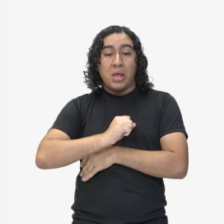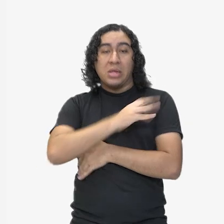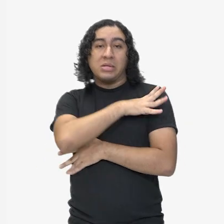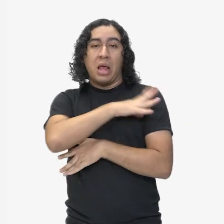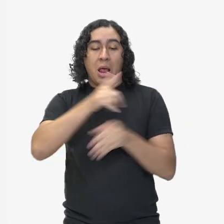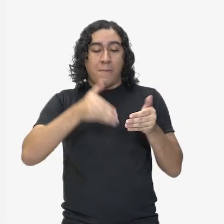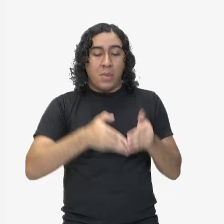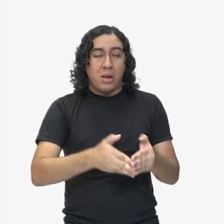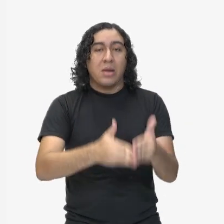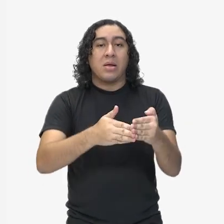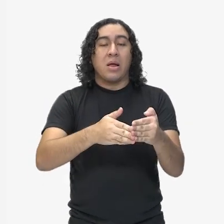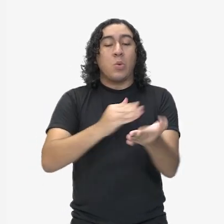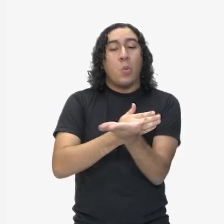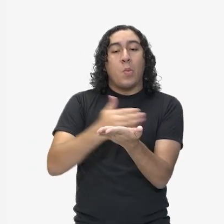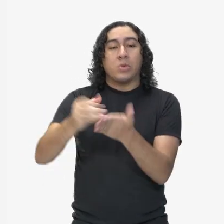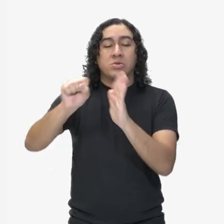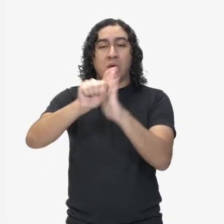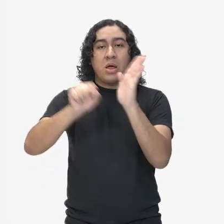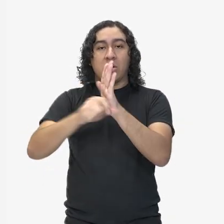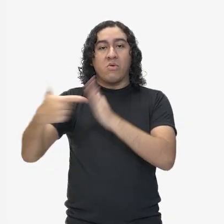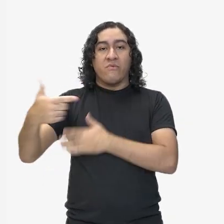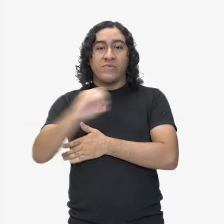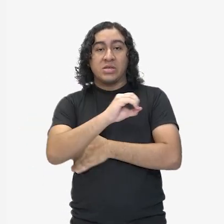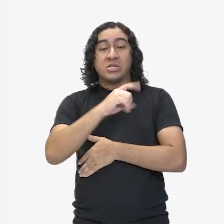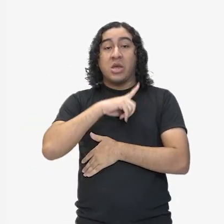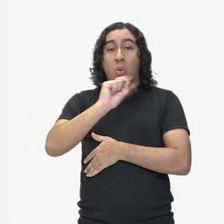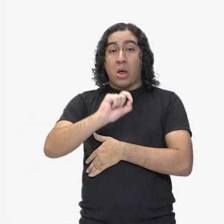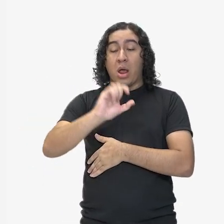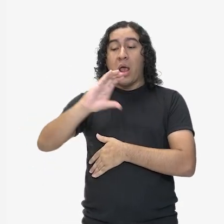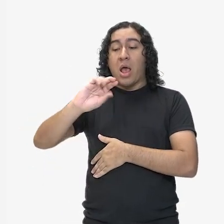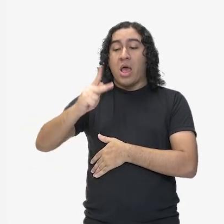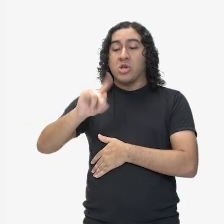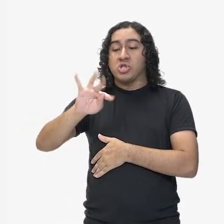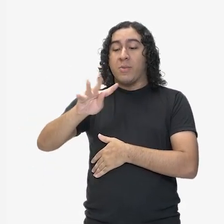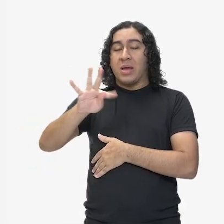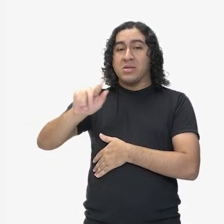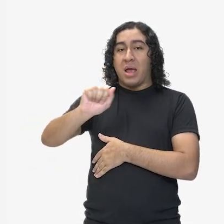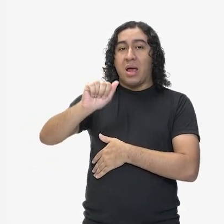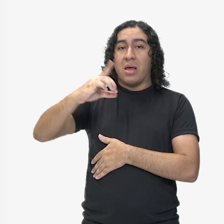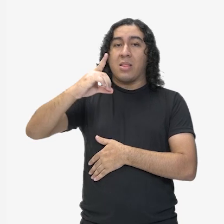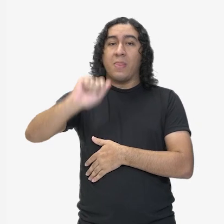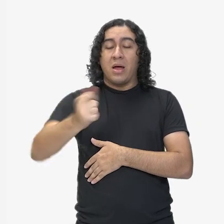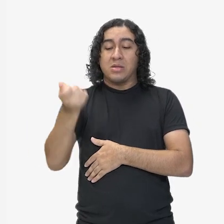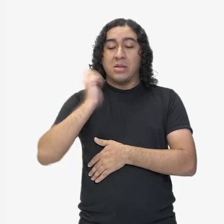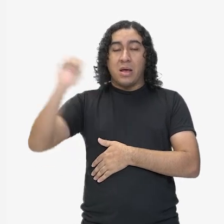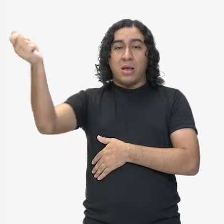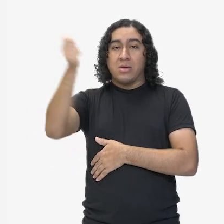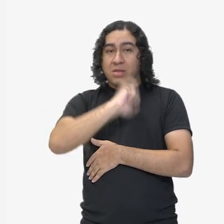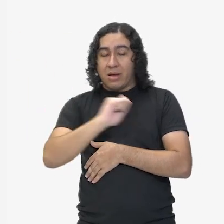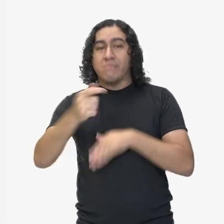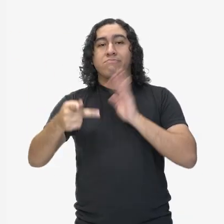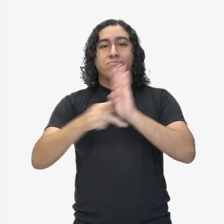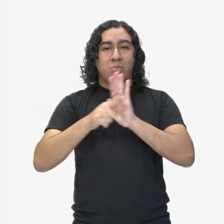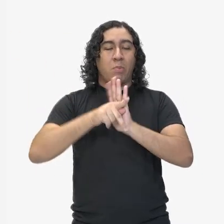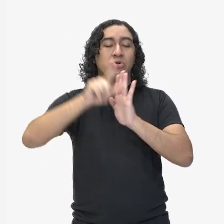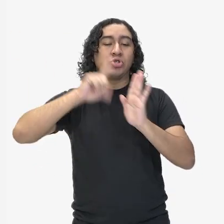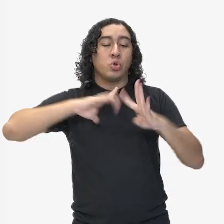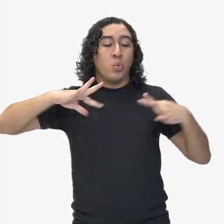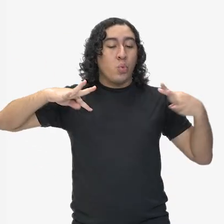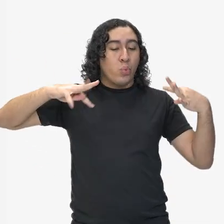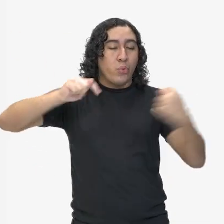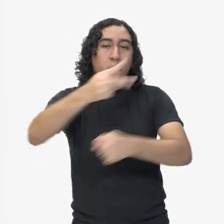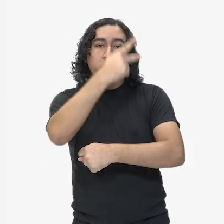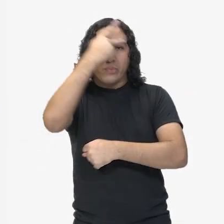século XX, especialmente a chibatada, né, praticada pela hierarquia naval contra todos os marujos